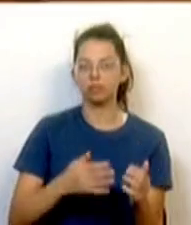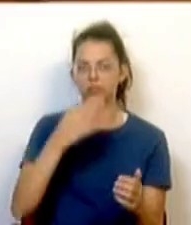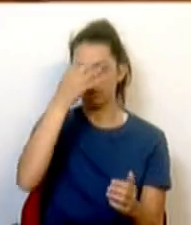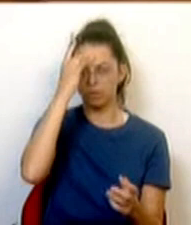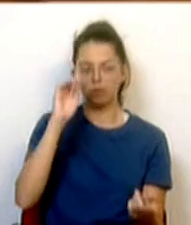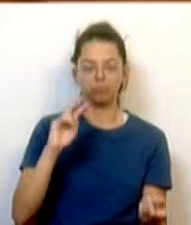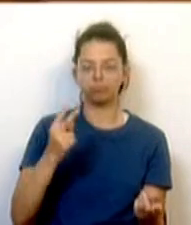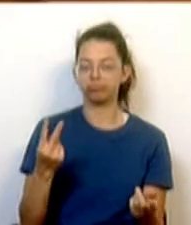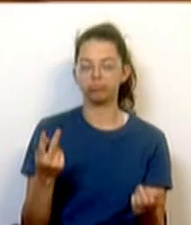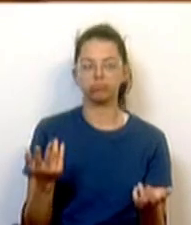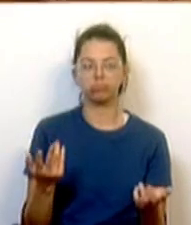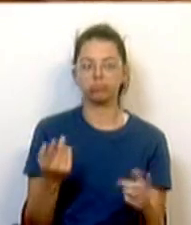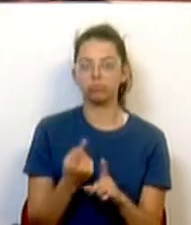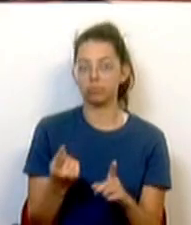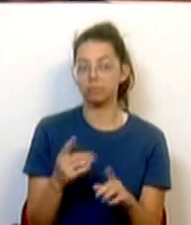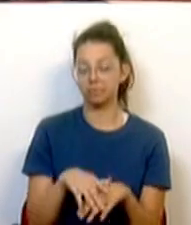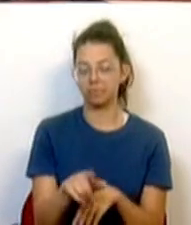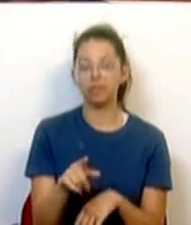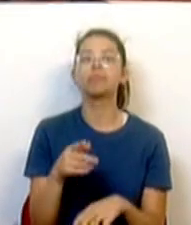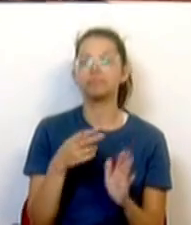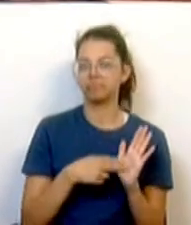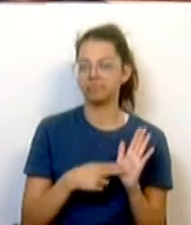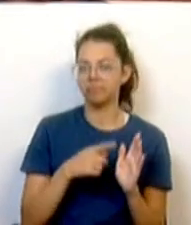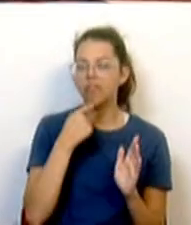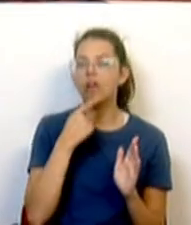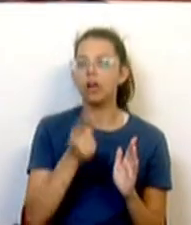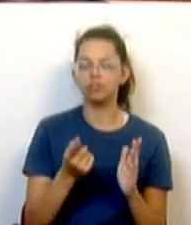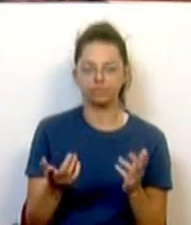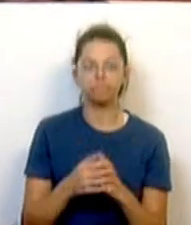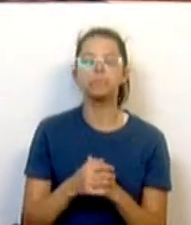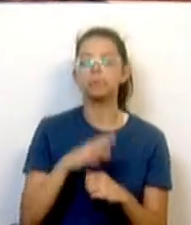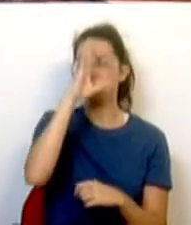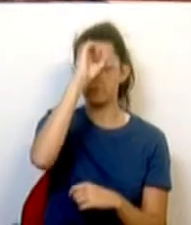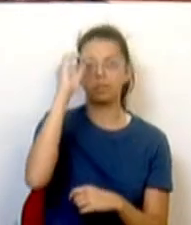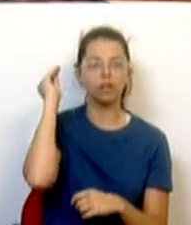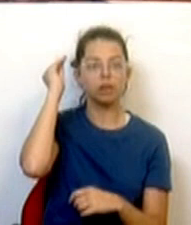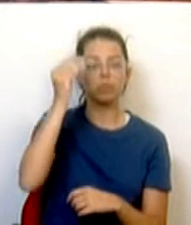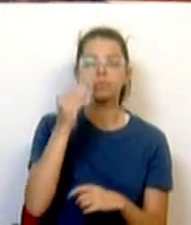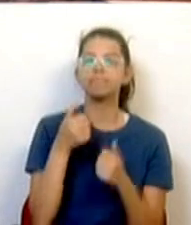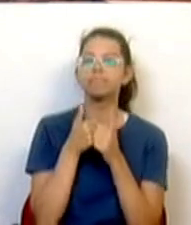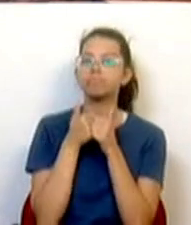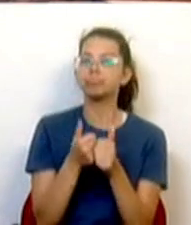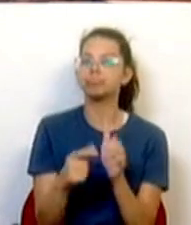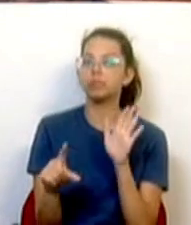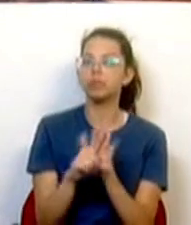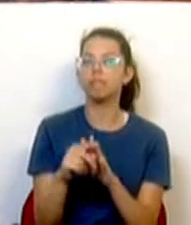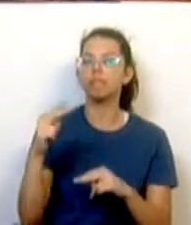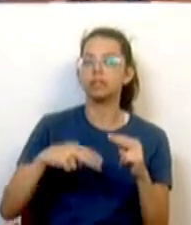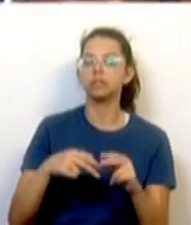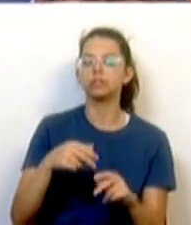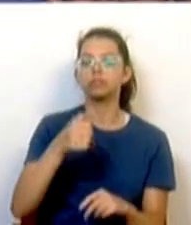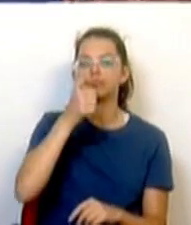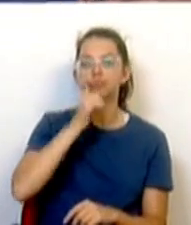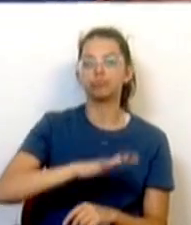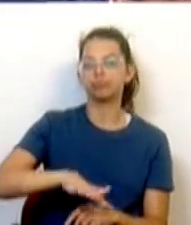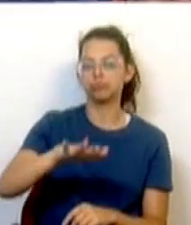opinião? Precisamente por essa razão. E vamos aos factos. Este é o Governo da República que cumpre integralmente a Lei de Finanças Regionais. Este